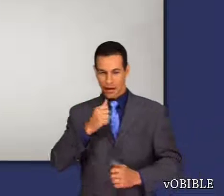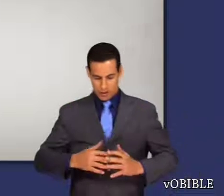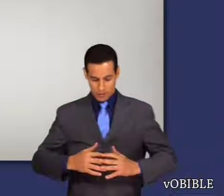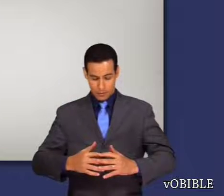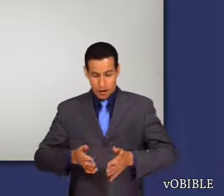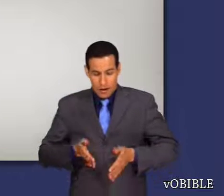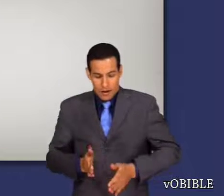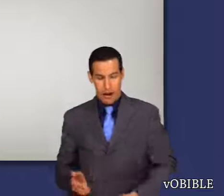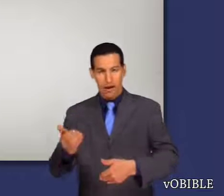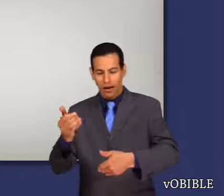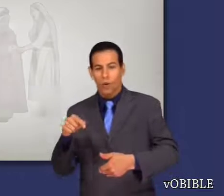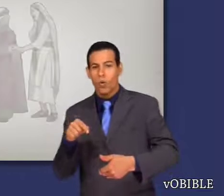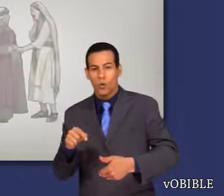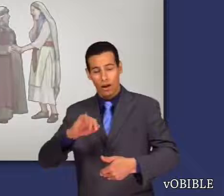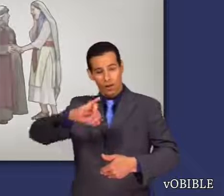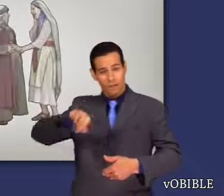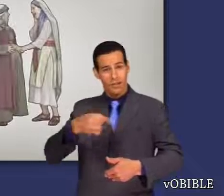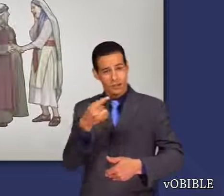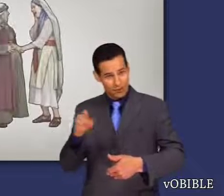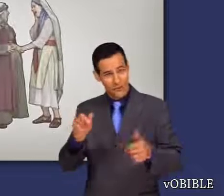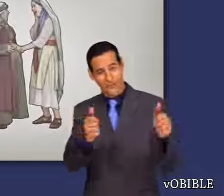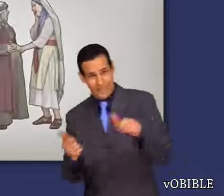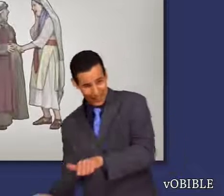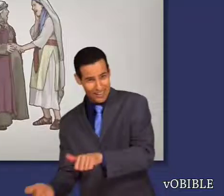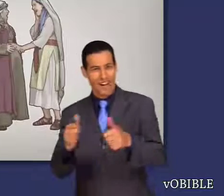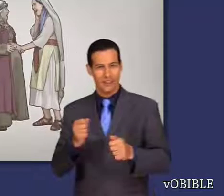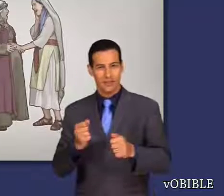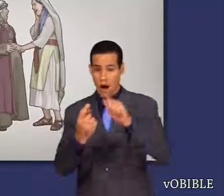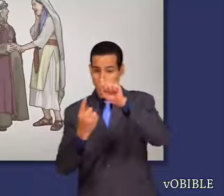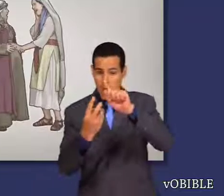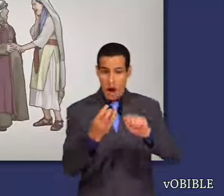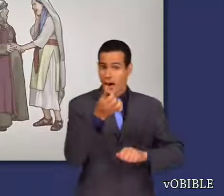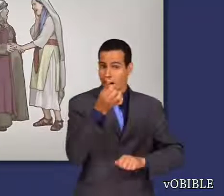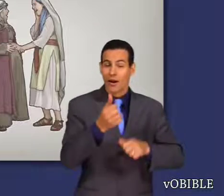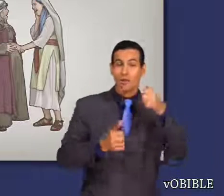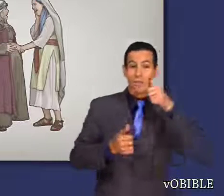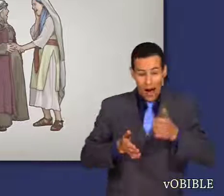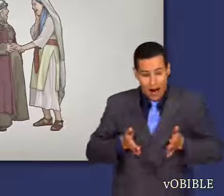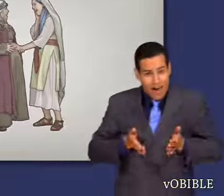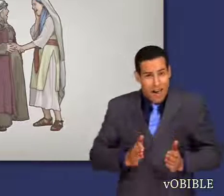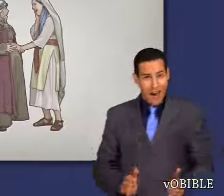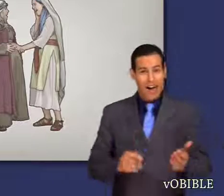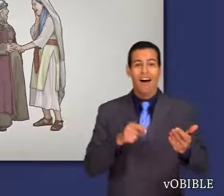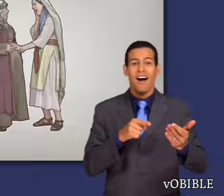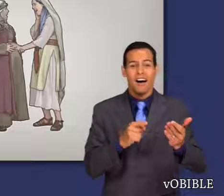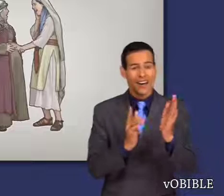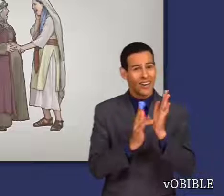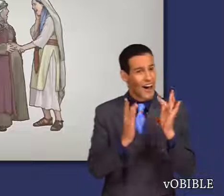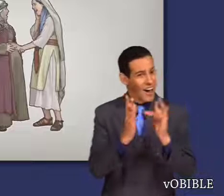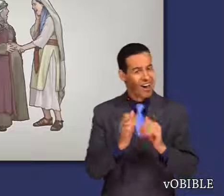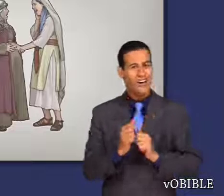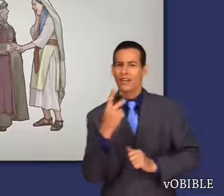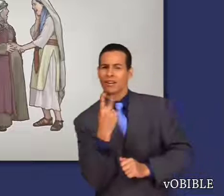João Batista e de Jesus. Como predito por um anjo, Elizabeth dá à luz João. Maria dá à luz Jesus uns 6